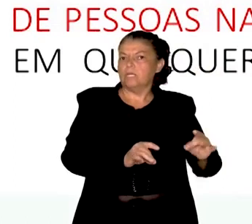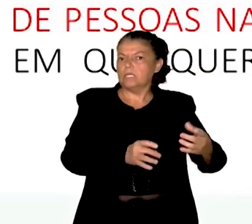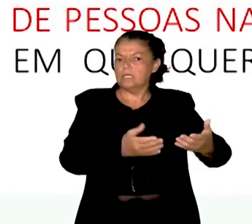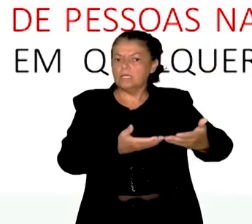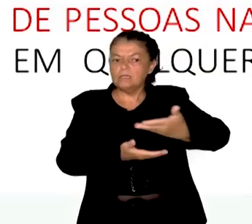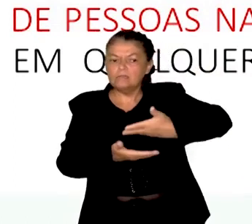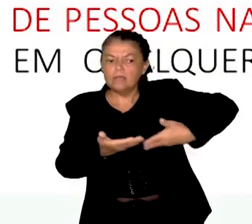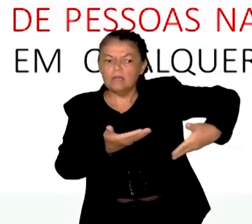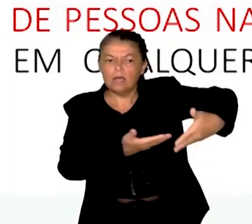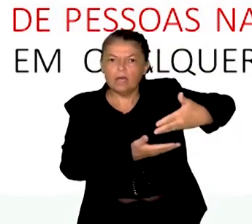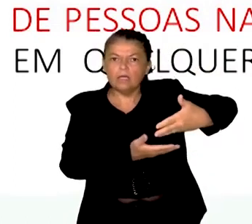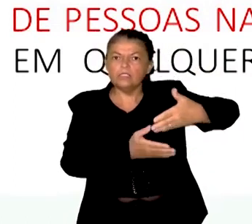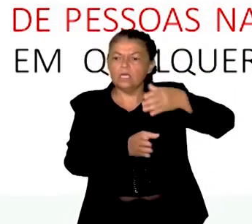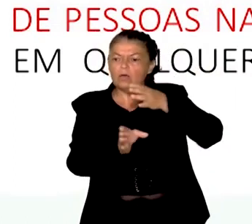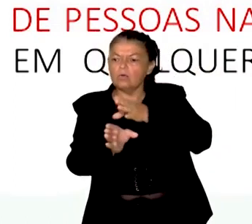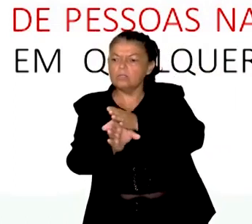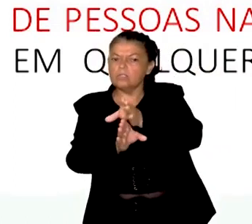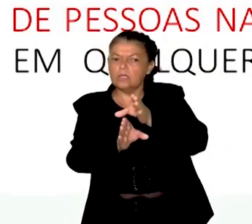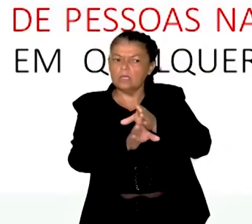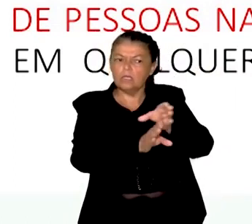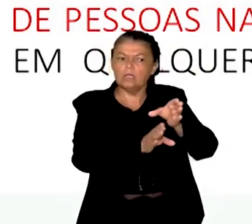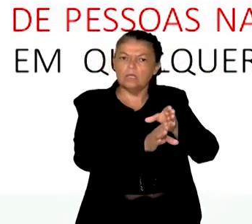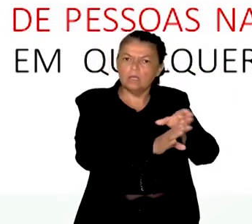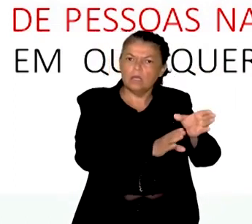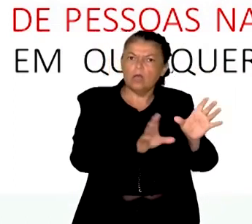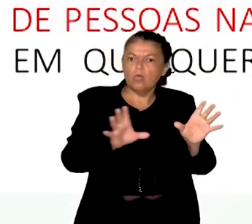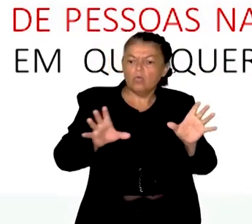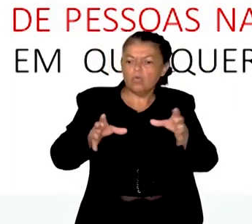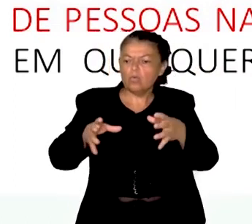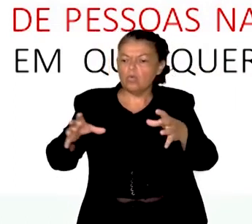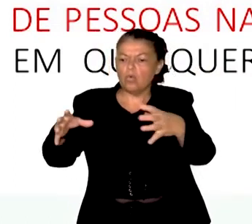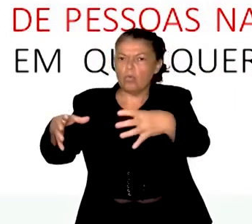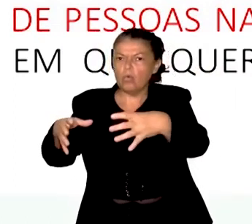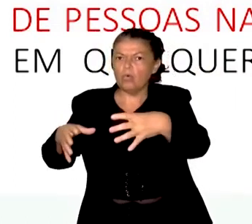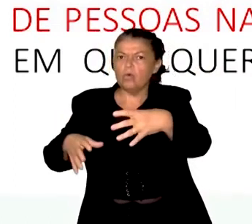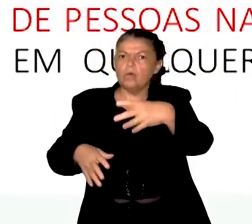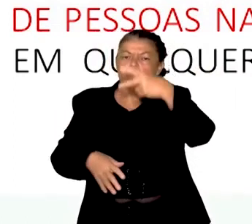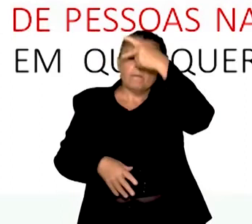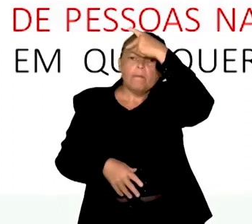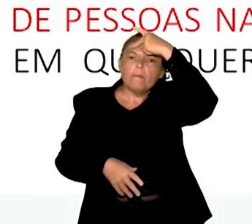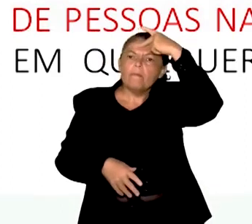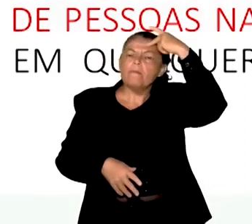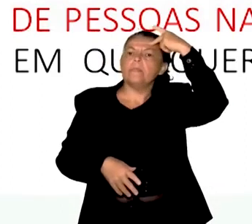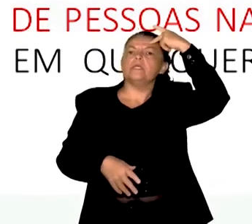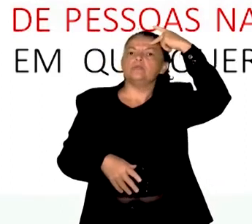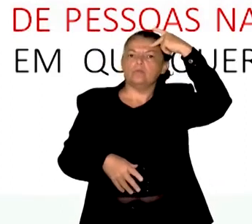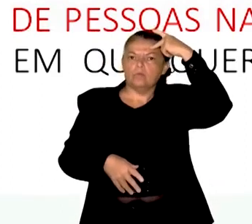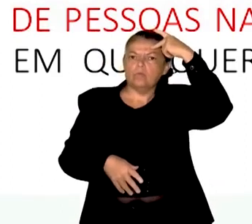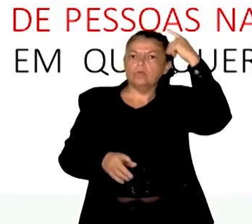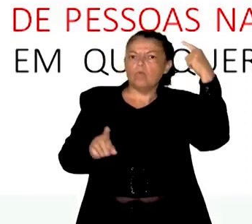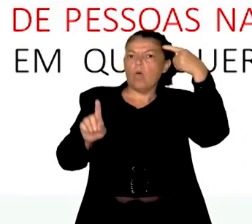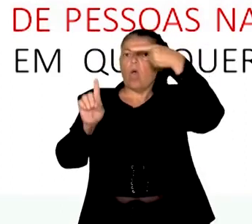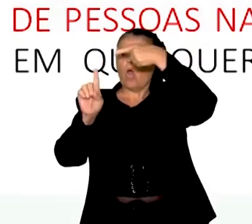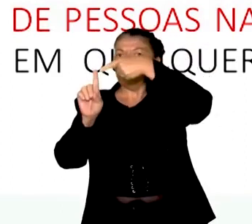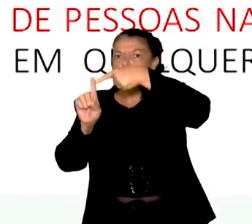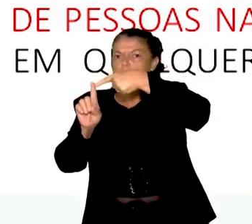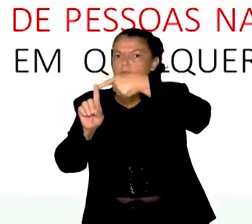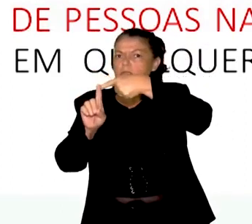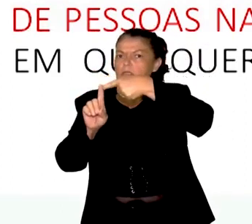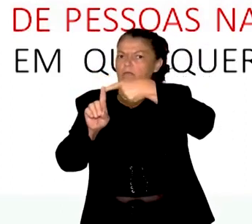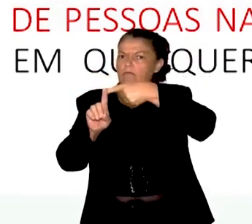interage e orienta um grupo de pessoas na busca de objetivos comuns em